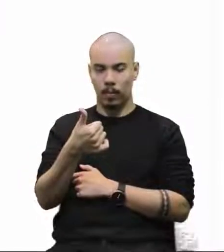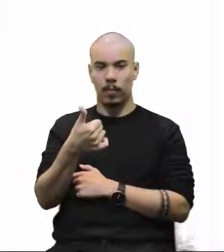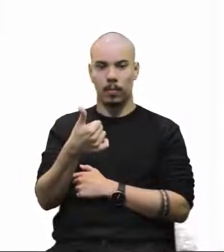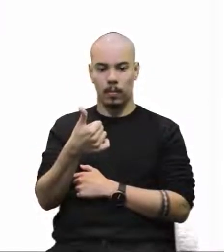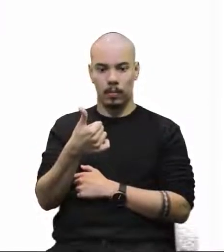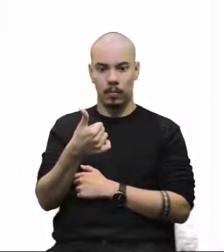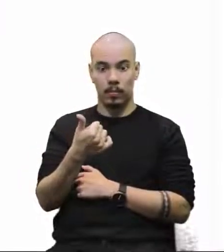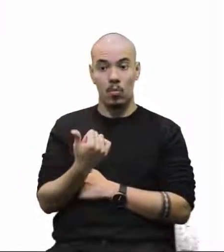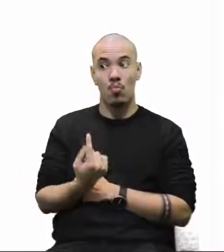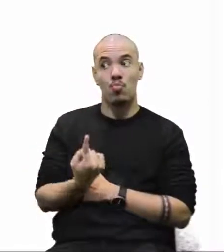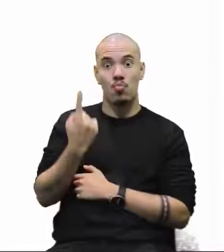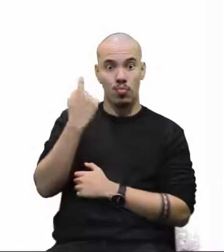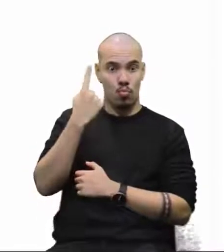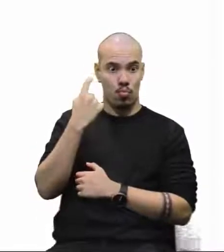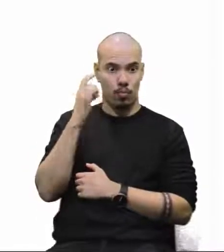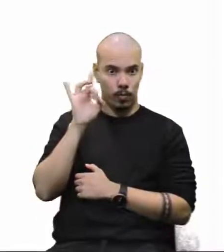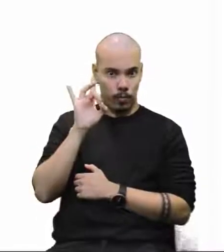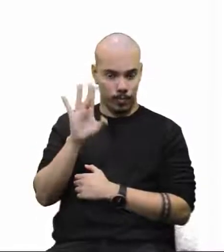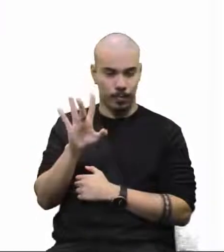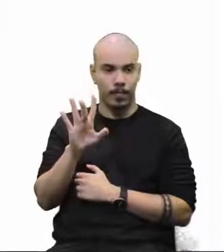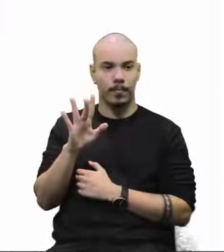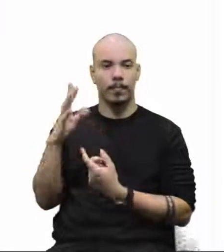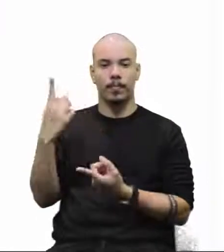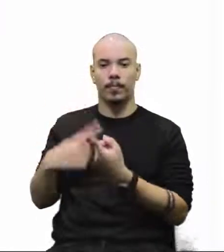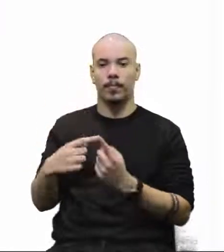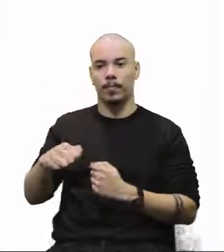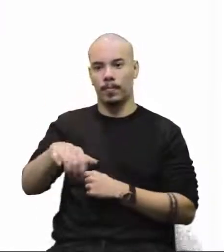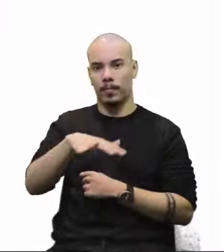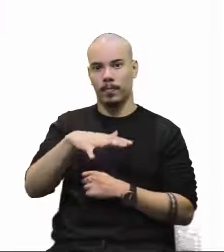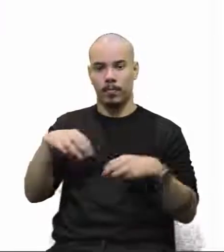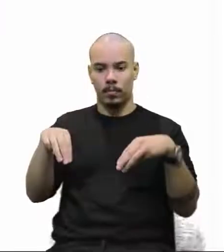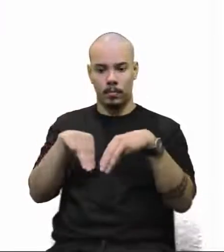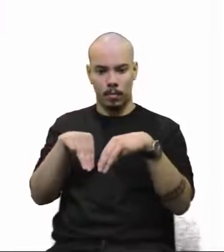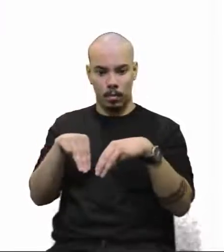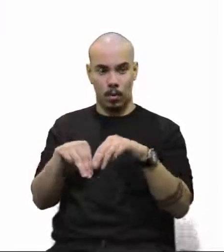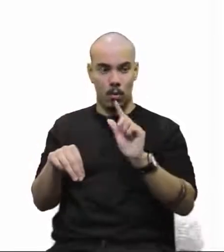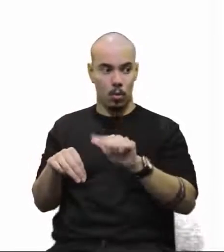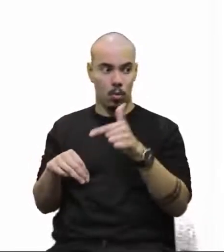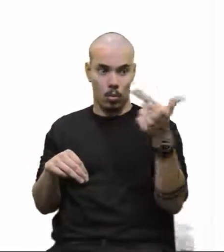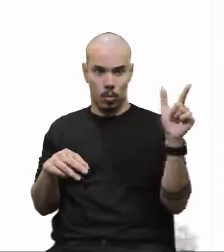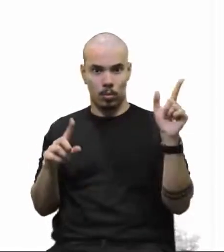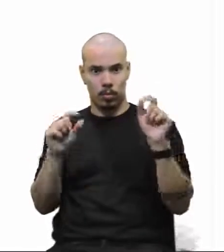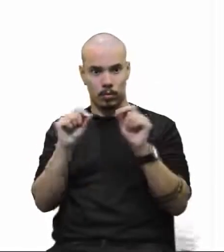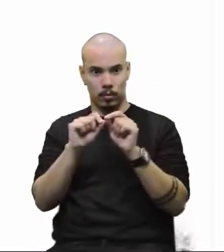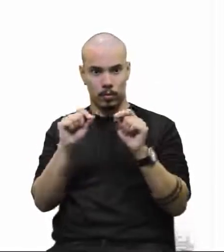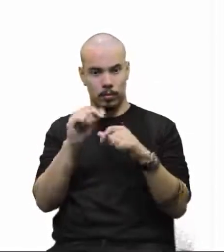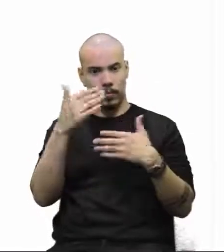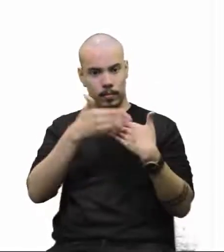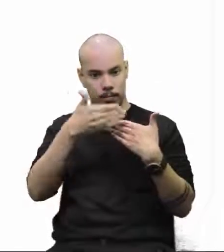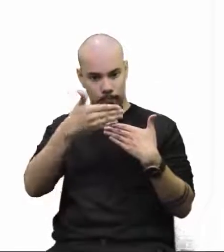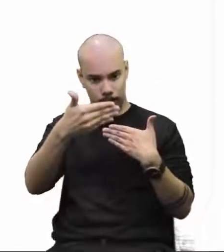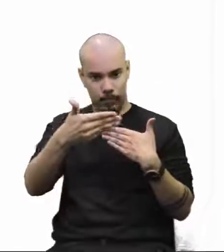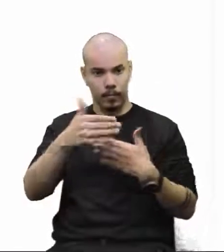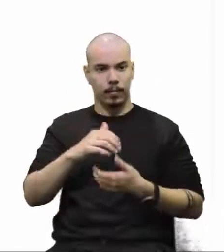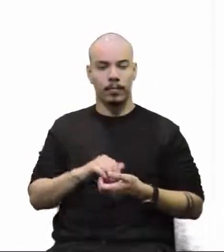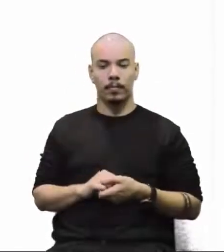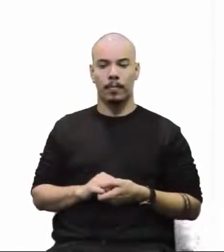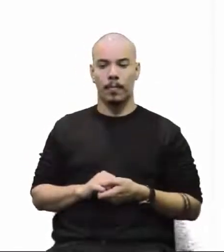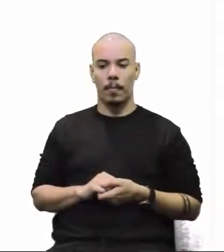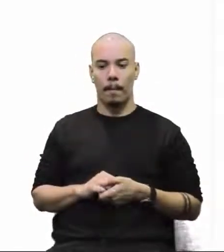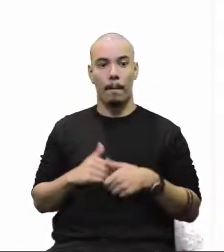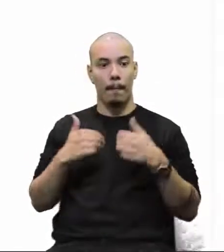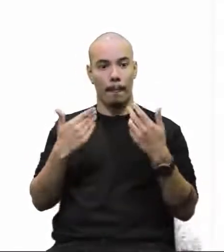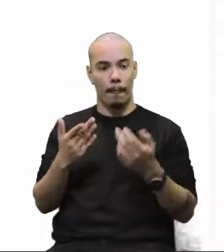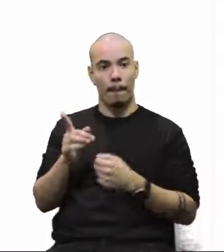aí é só de 1, né? Isso. Lembrando que é o campo magnético de 1. Do outro, depois a gente vai fazer... Bom, nos pontos